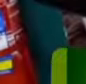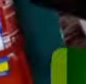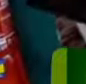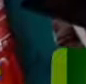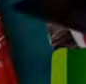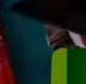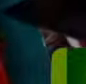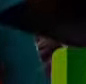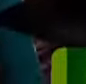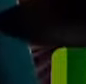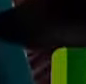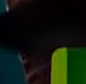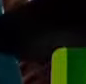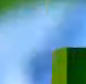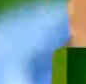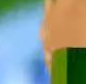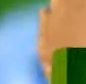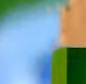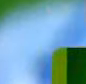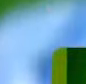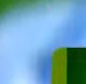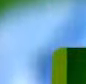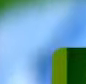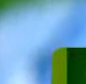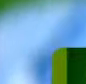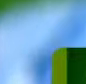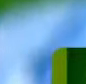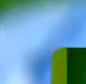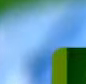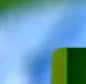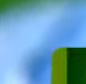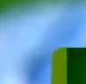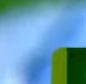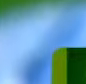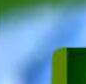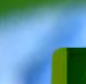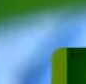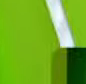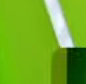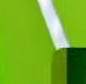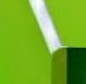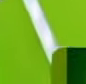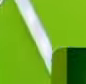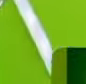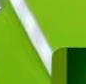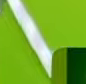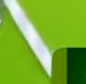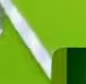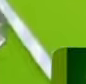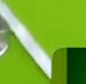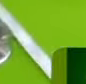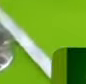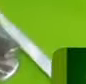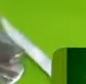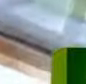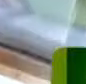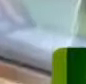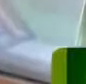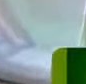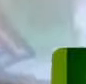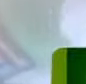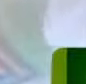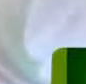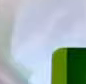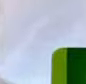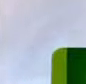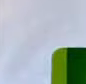também não tem problema, tá? Pode comer sem culpa. Tem opções sem lactose, tem opções zero açúcar, tem muita coisa para deixar você